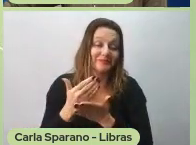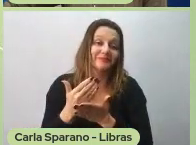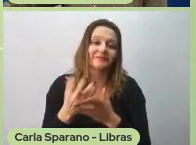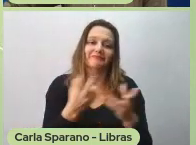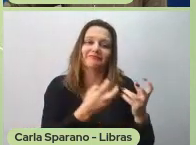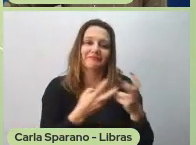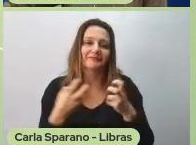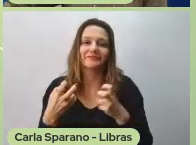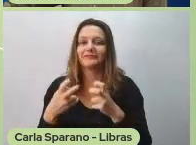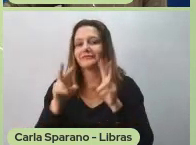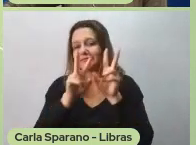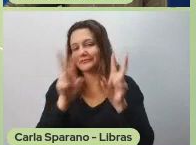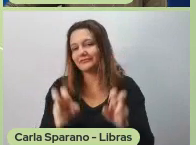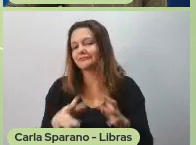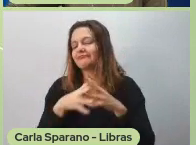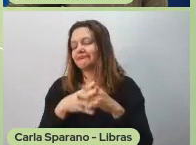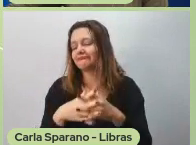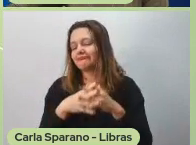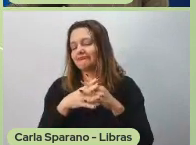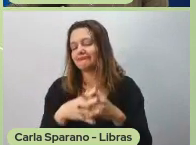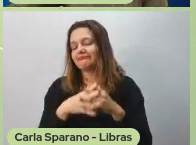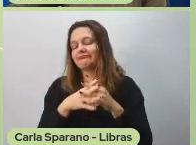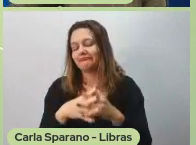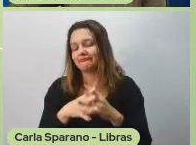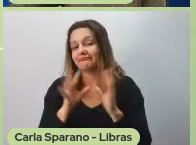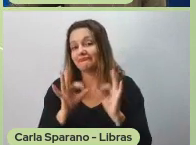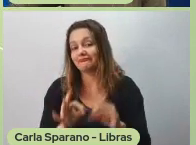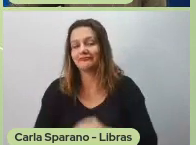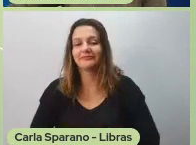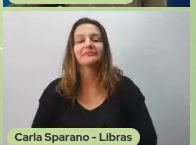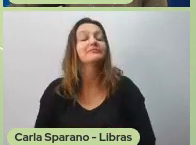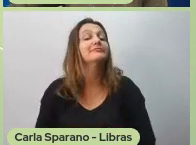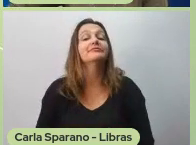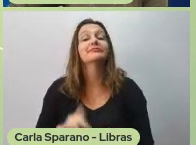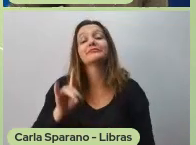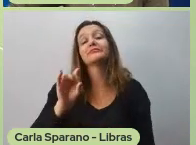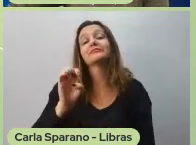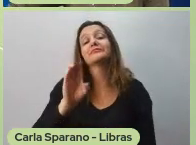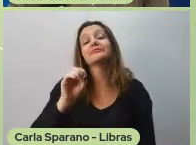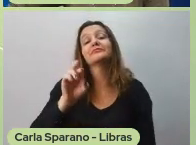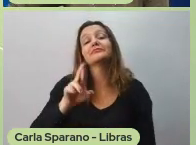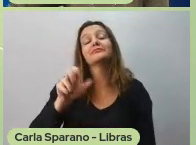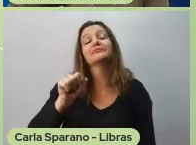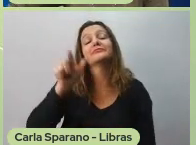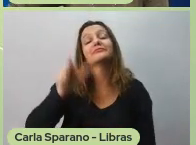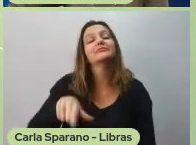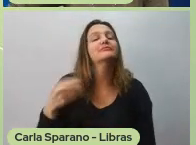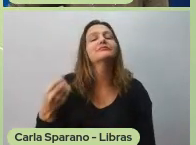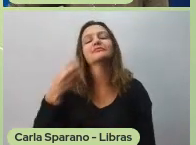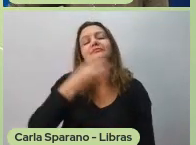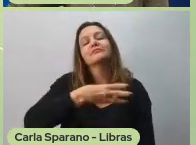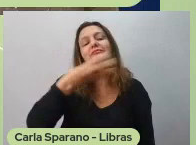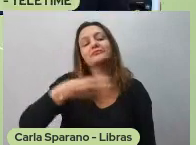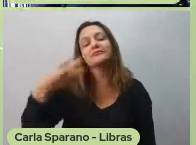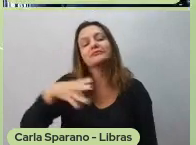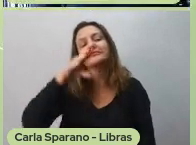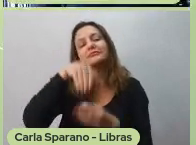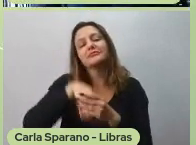que o tema é bem mais complexo do que parece. É, Débora, fala um pouquinho da TIM, como é que essa agenda está inserida dentro do trabalho de